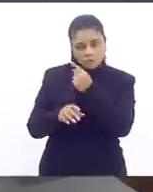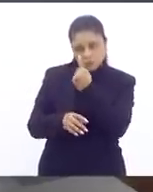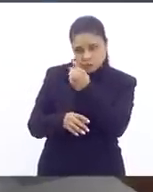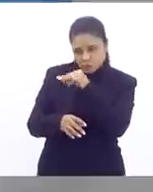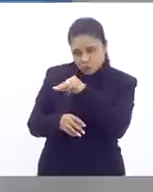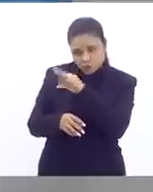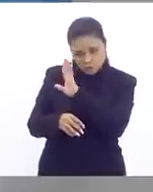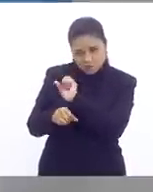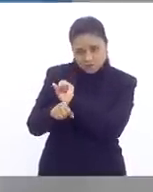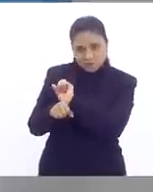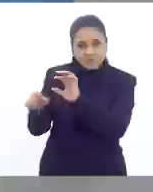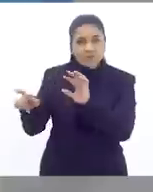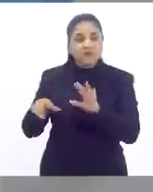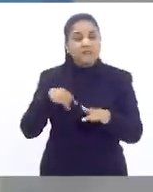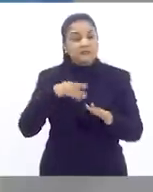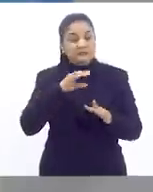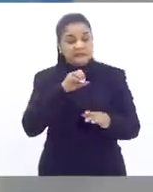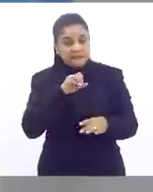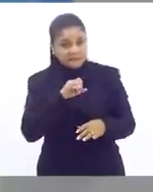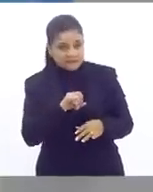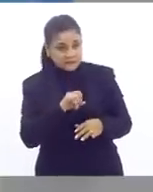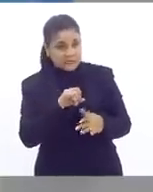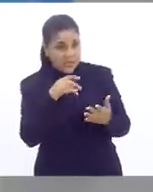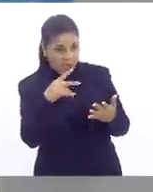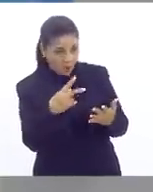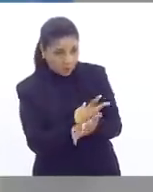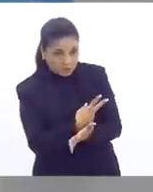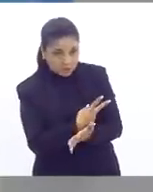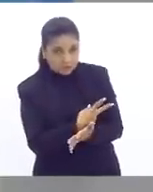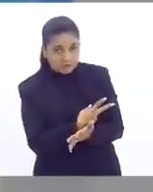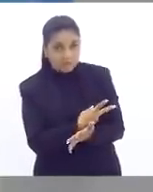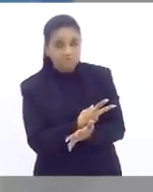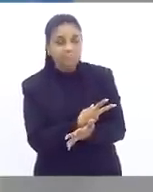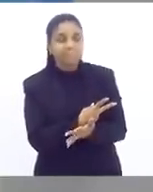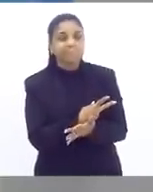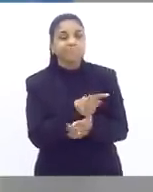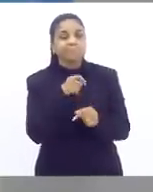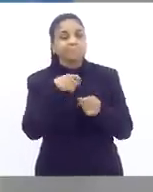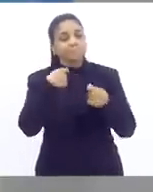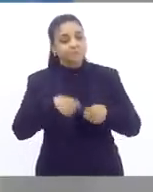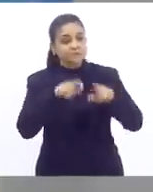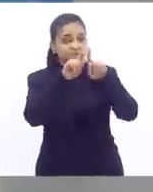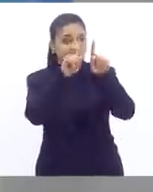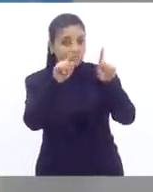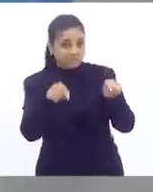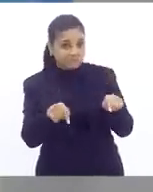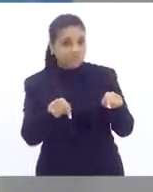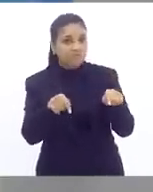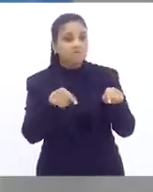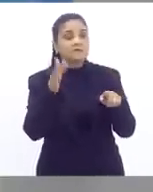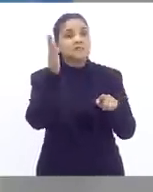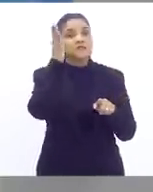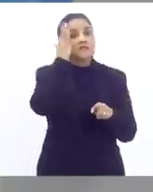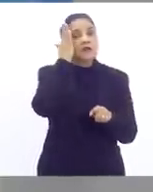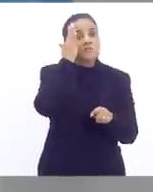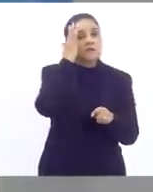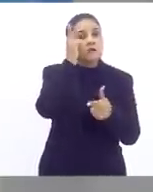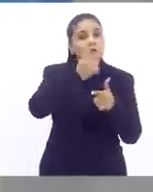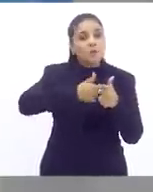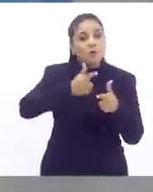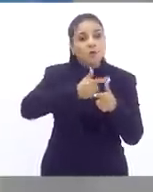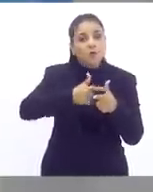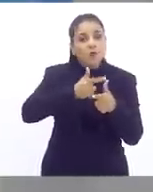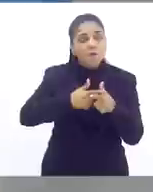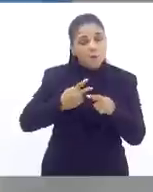mas se isso acontece é preciso que esse servidores tenham noção desse problema para poder